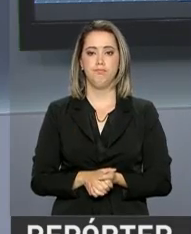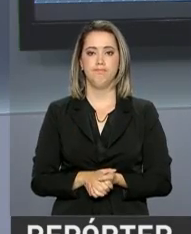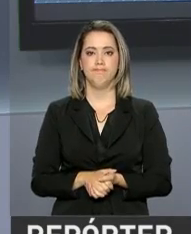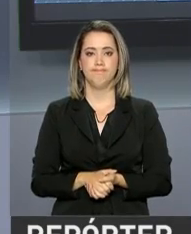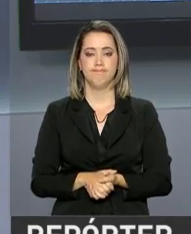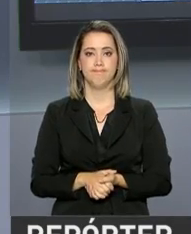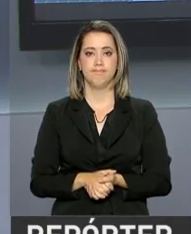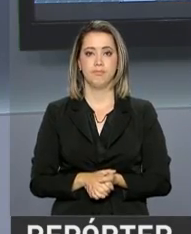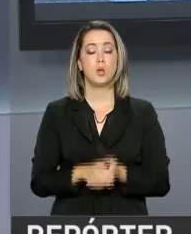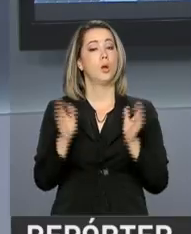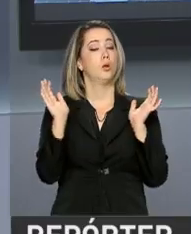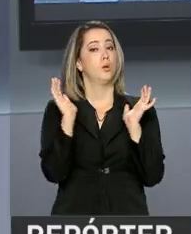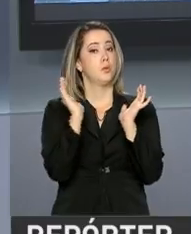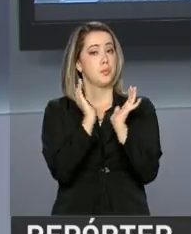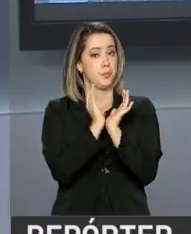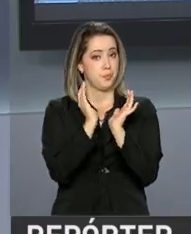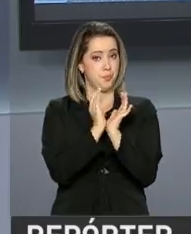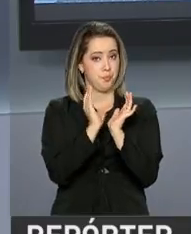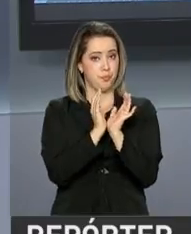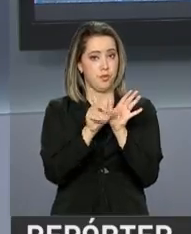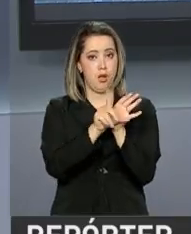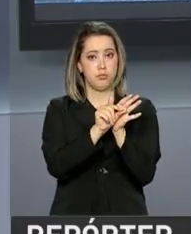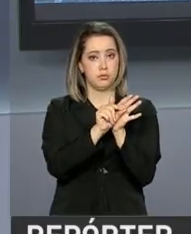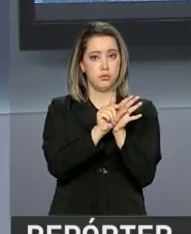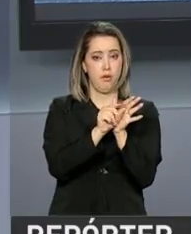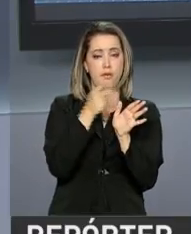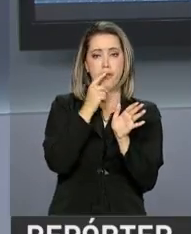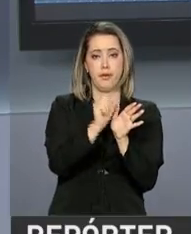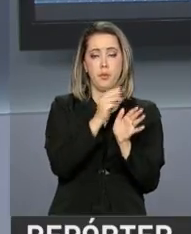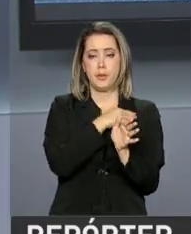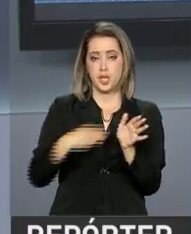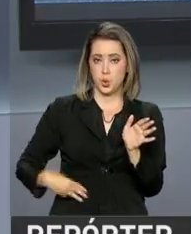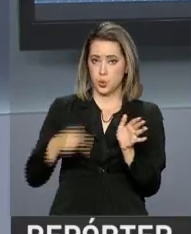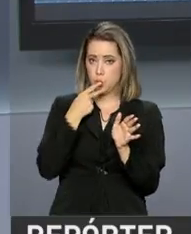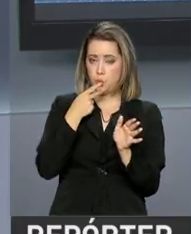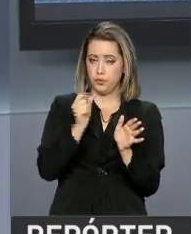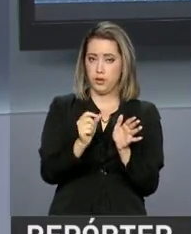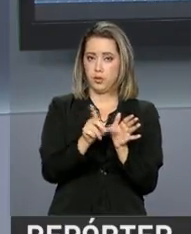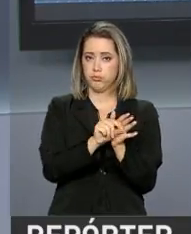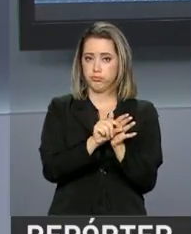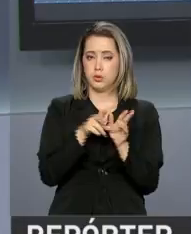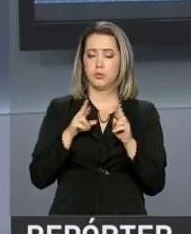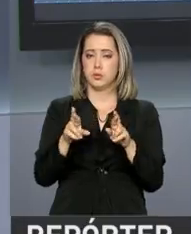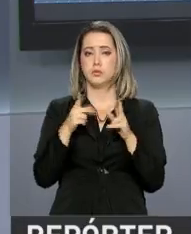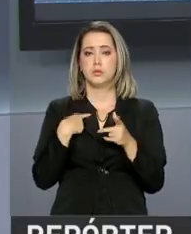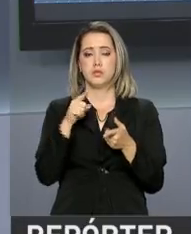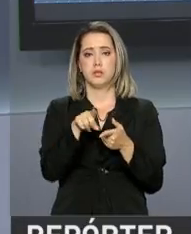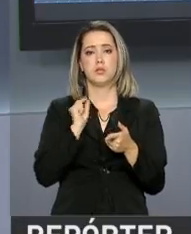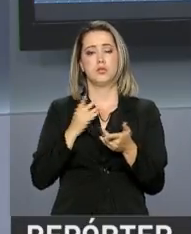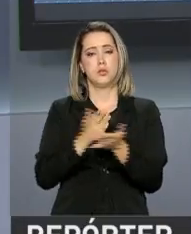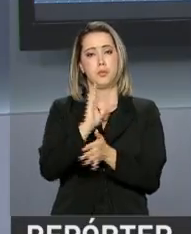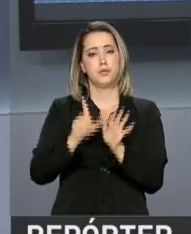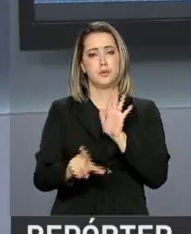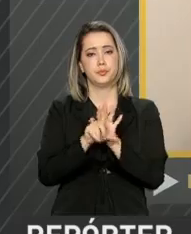na internet, pelo Twitter, o ministro da Fazenda, Henrique Meirelles, também falou sobre a expectativa do governo para a aprovação da reforma